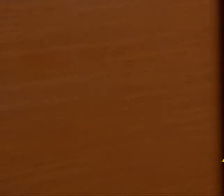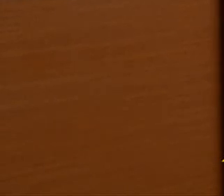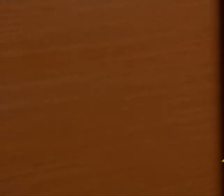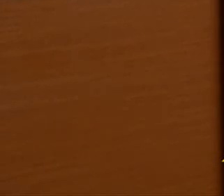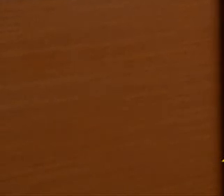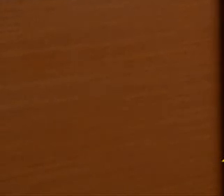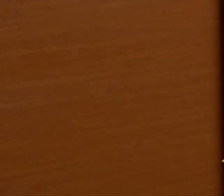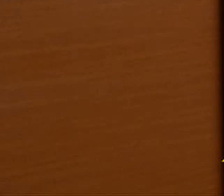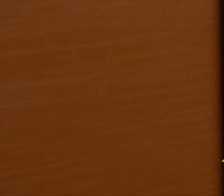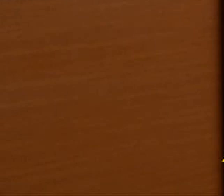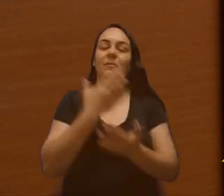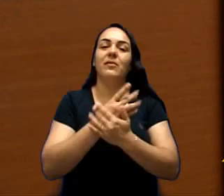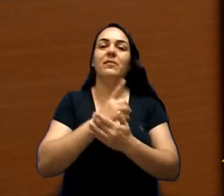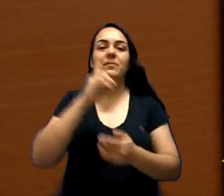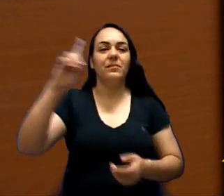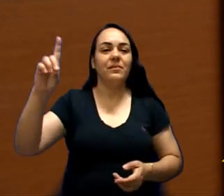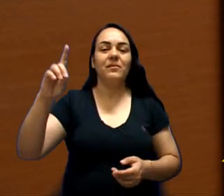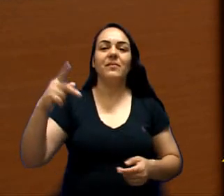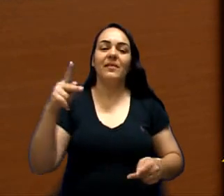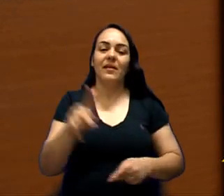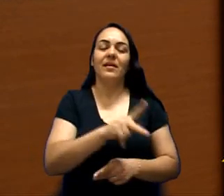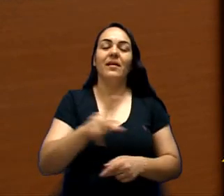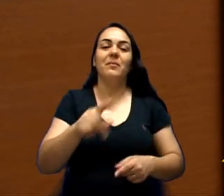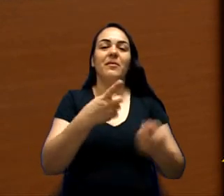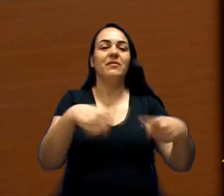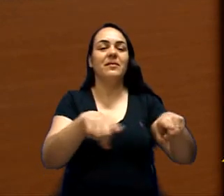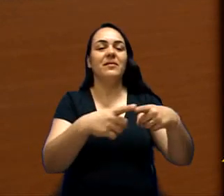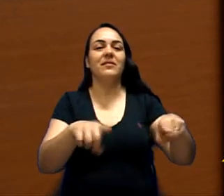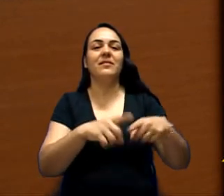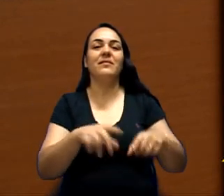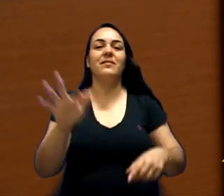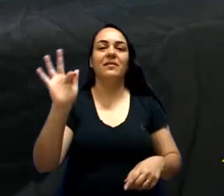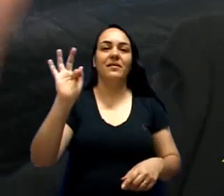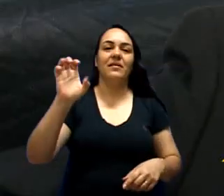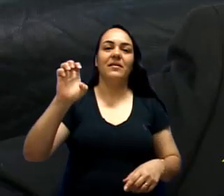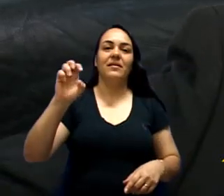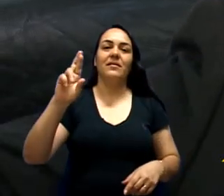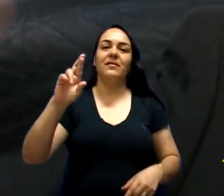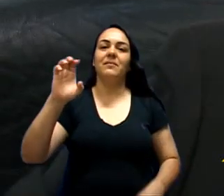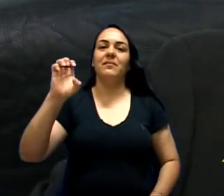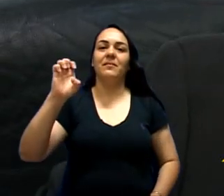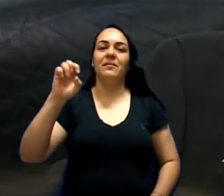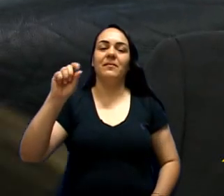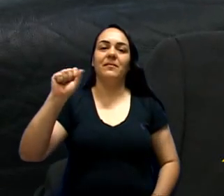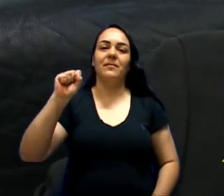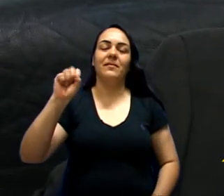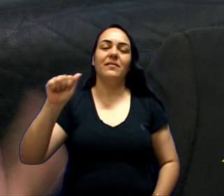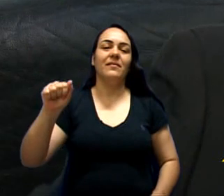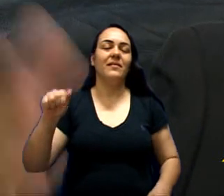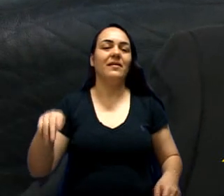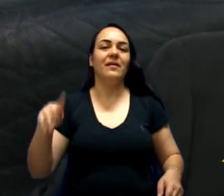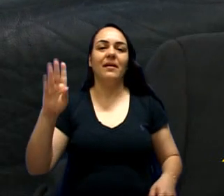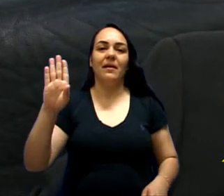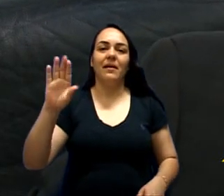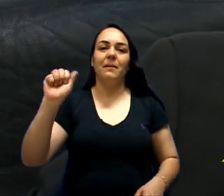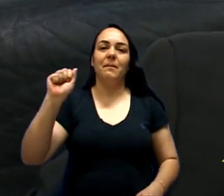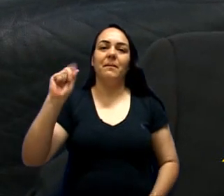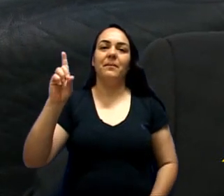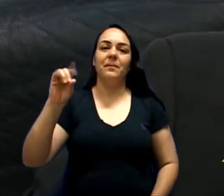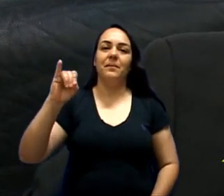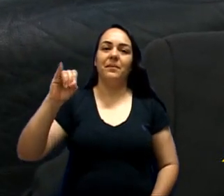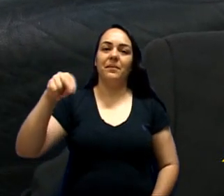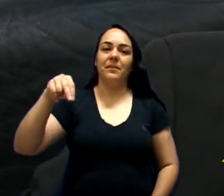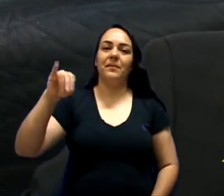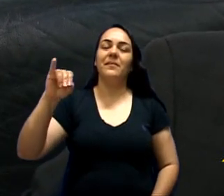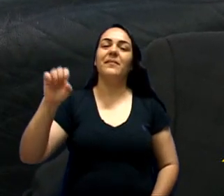um bom dia para a professora de música lá, Tereza Badini. Estive com ela ontem, que mora em frente, inclusive, ao colégio. Vou registrar